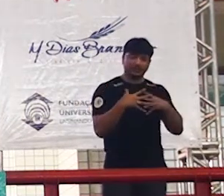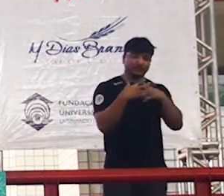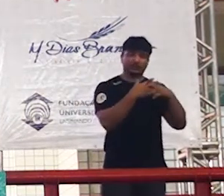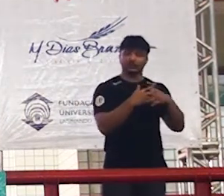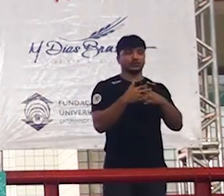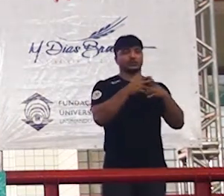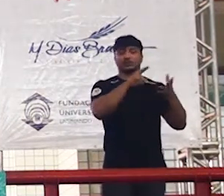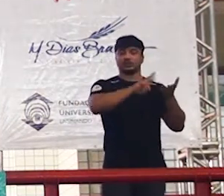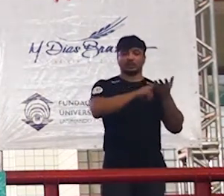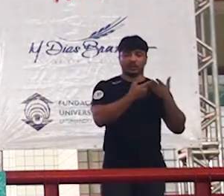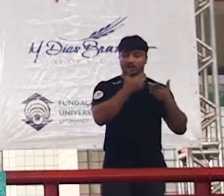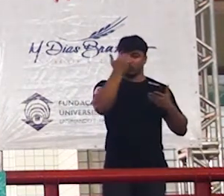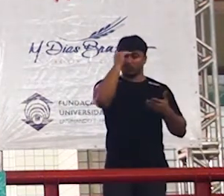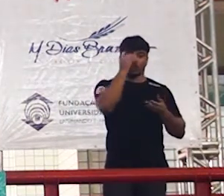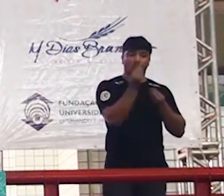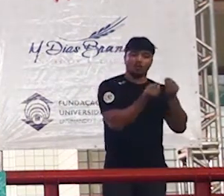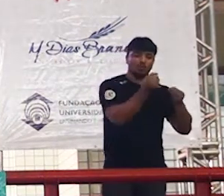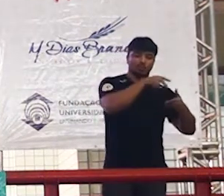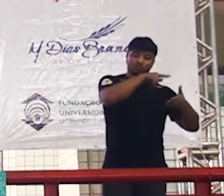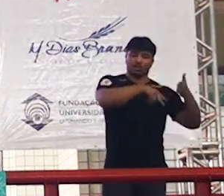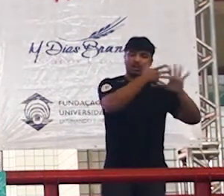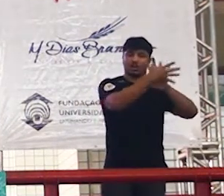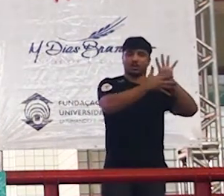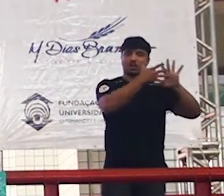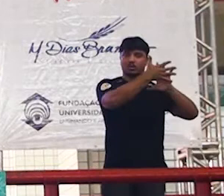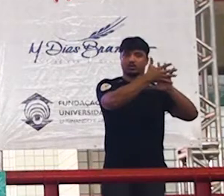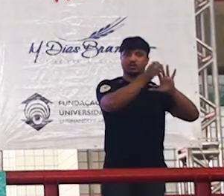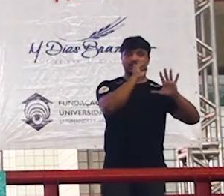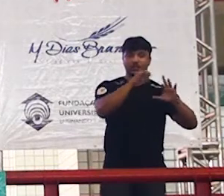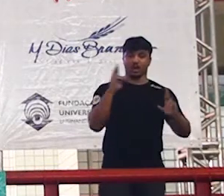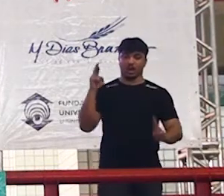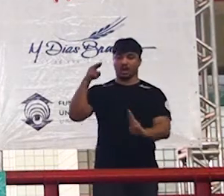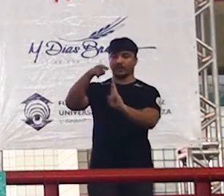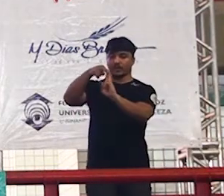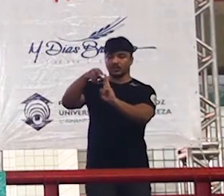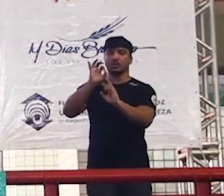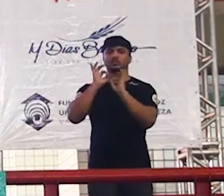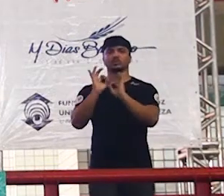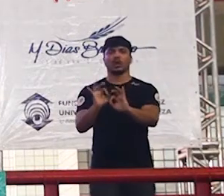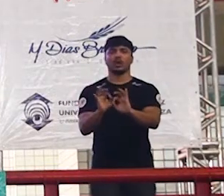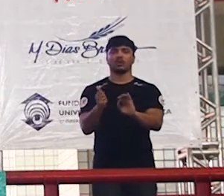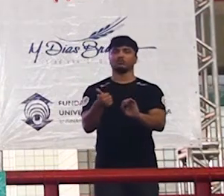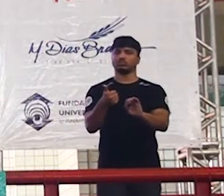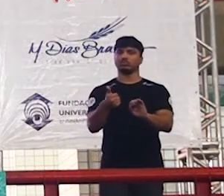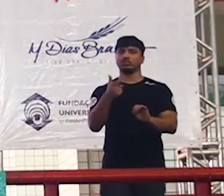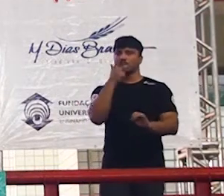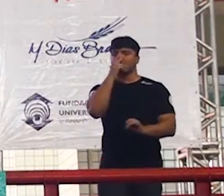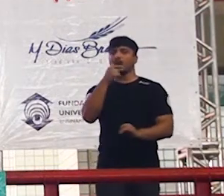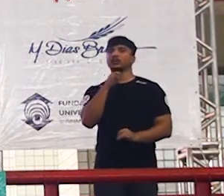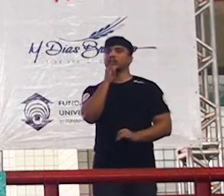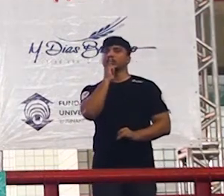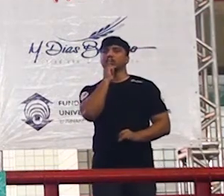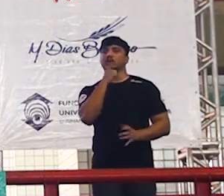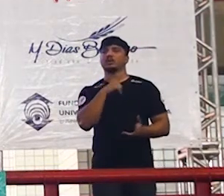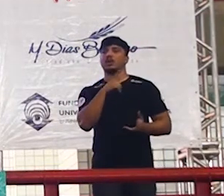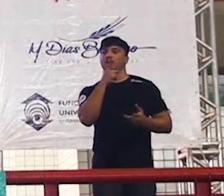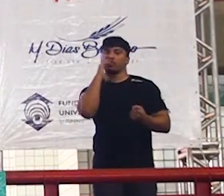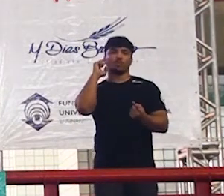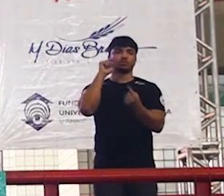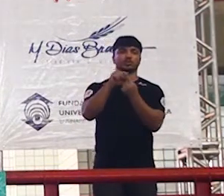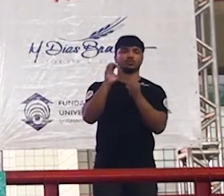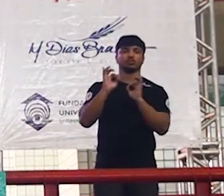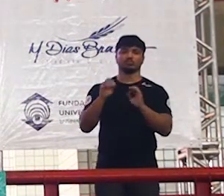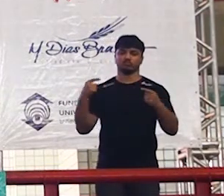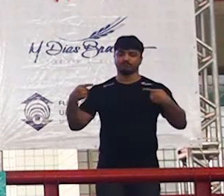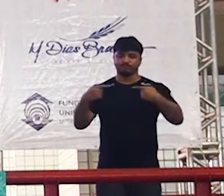difícil vai ser a interpretação. Quanto mais referencial o texto for, Ou seja, quanto mais objetivo, quanto